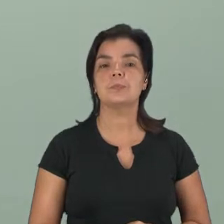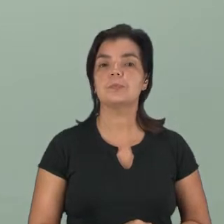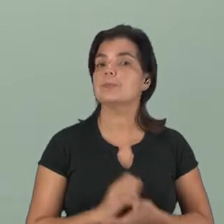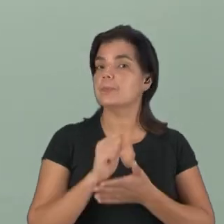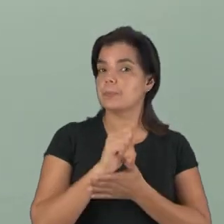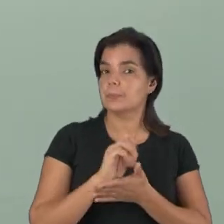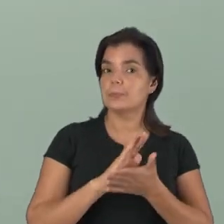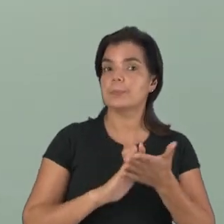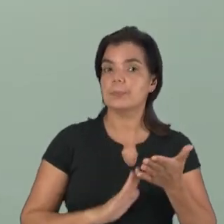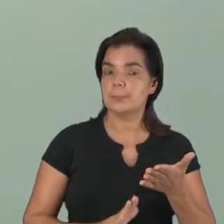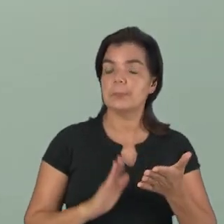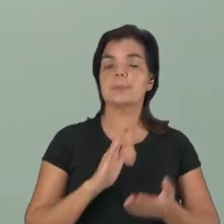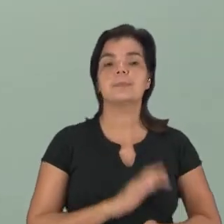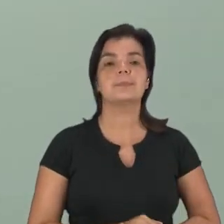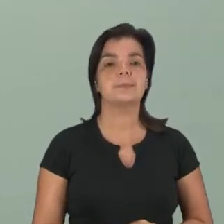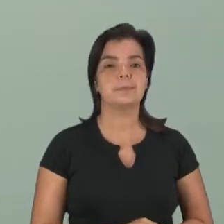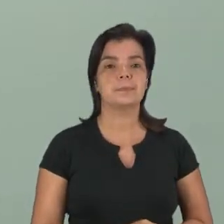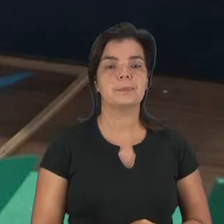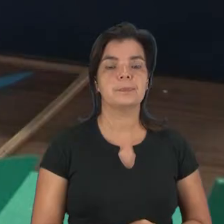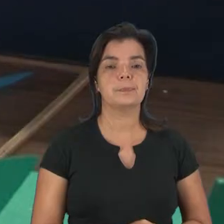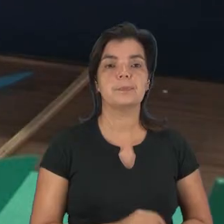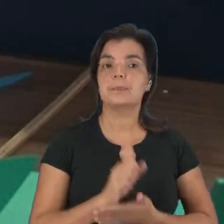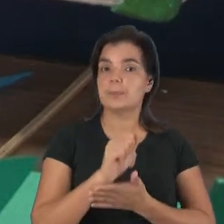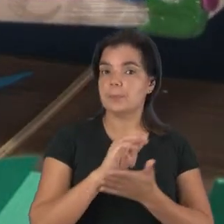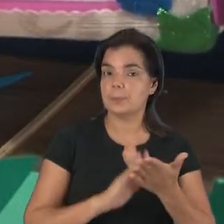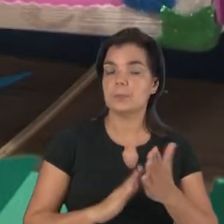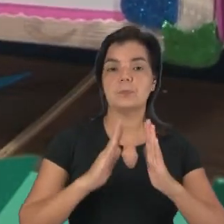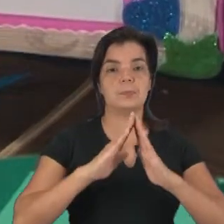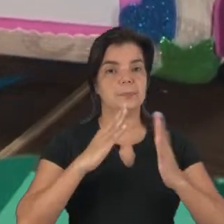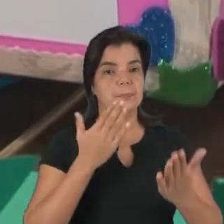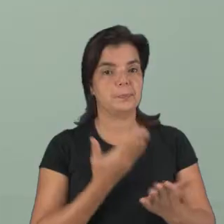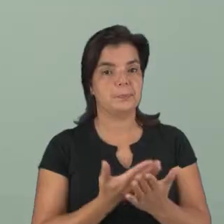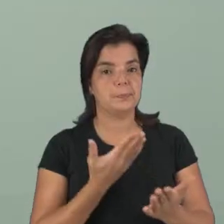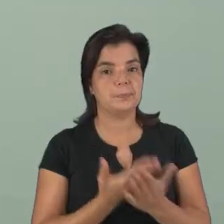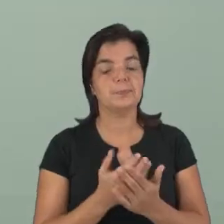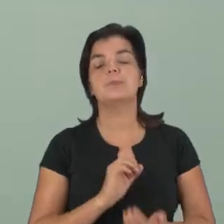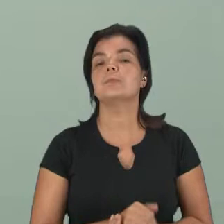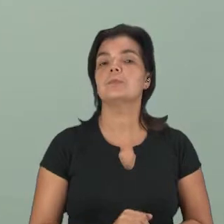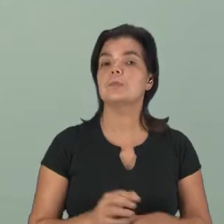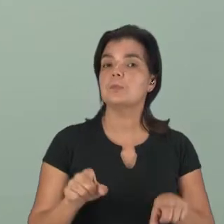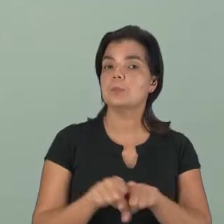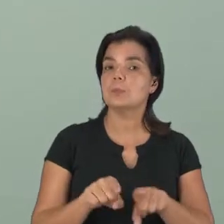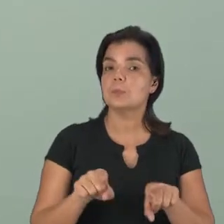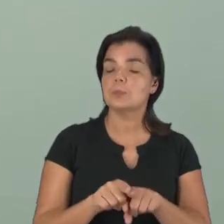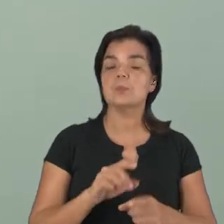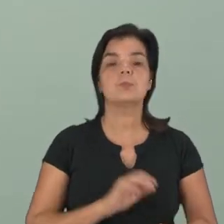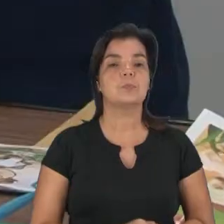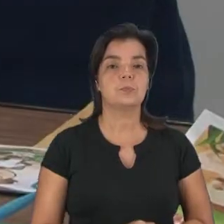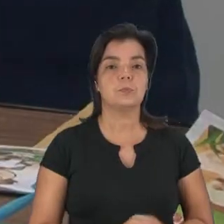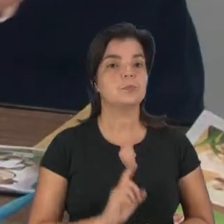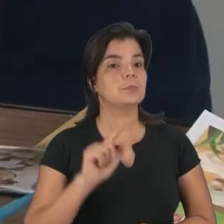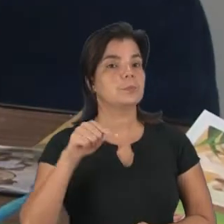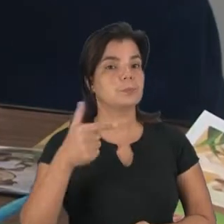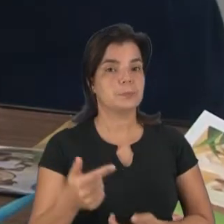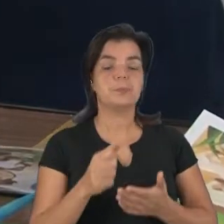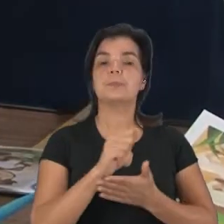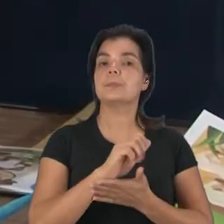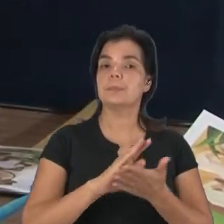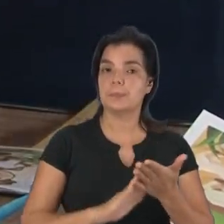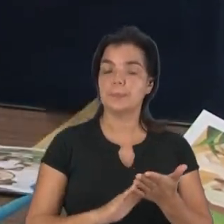suas atividades eles são das atividades da escola ou mesmo realizando outras